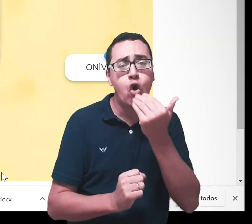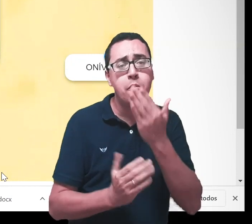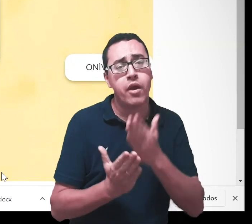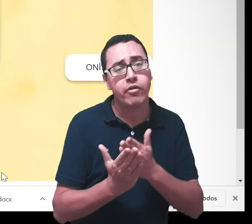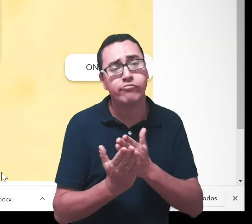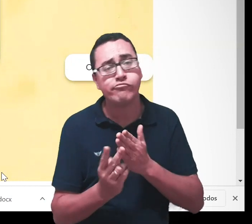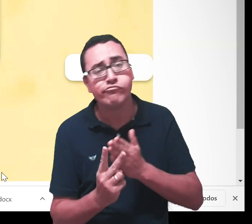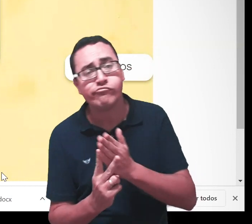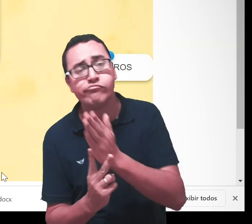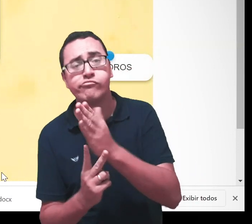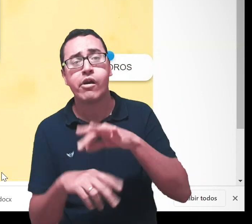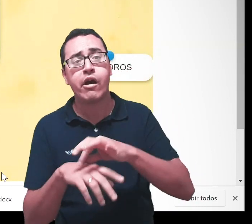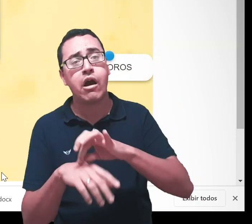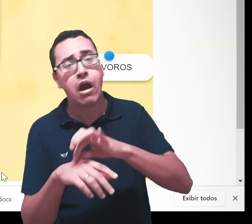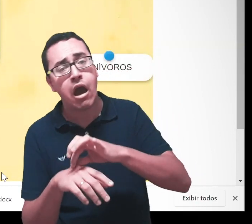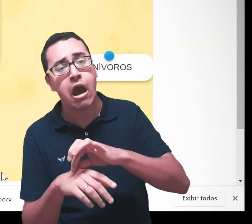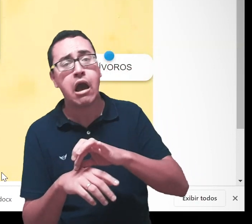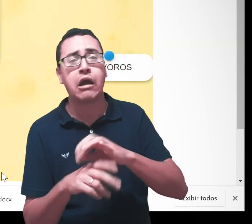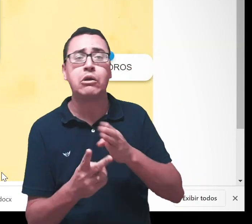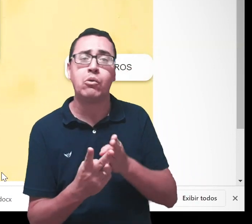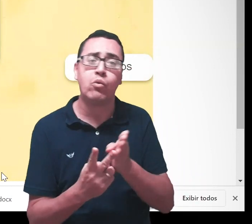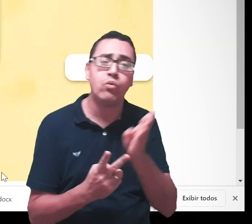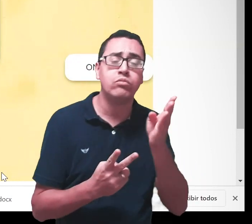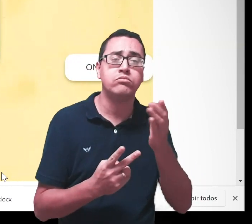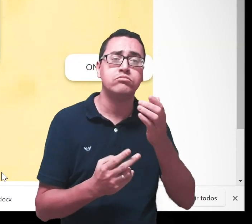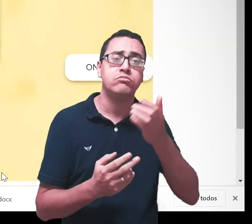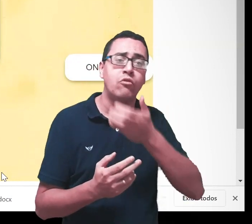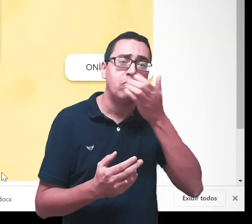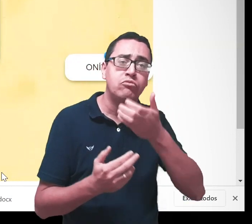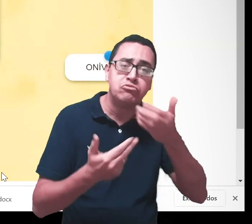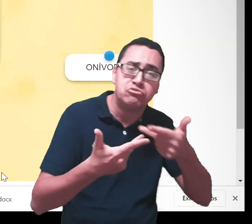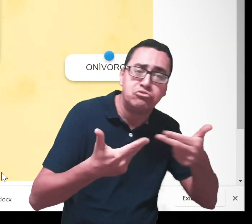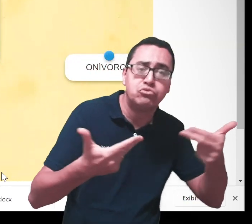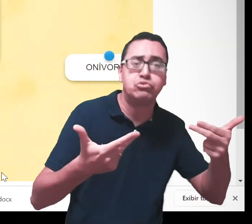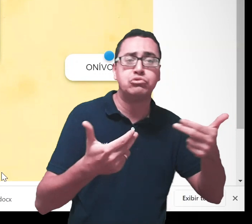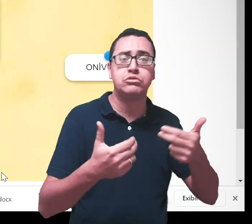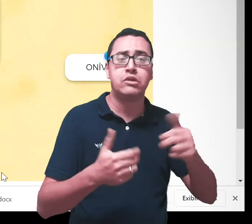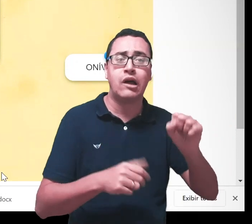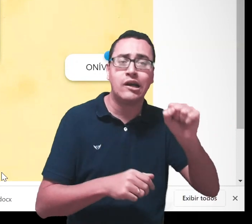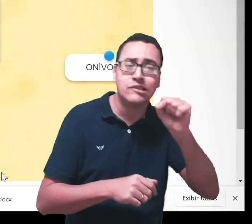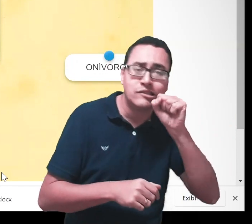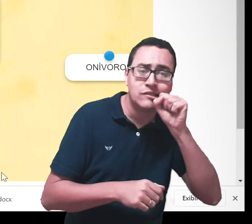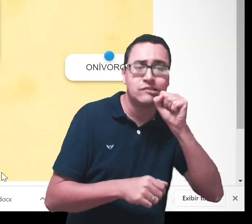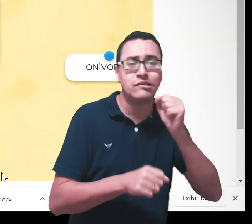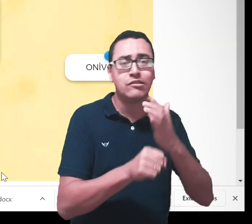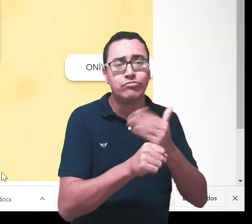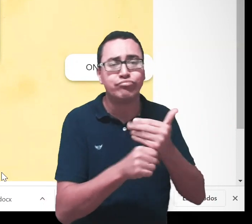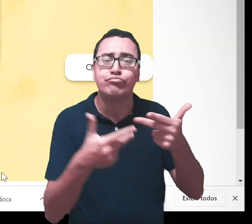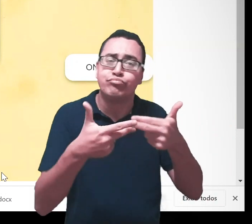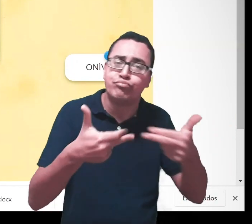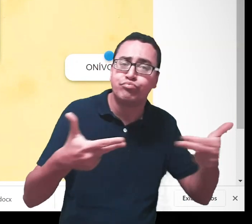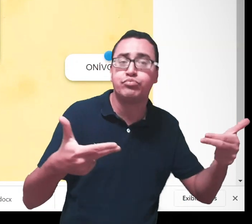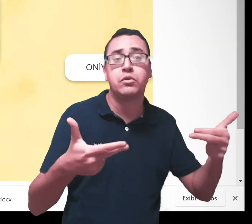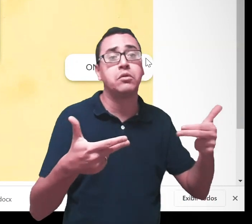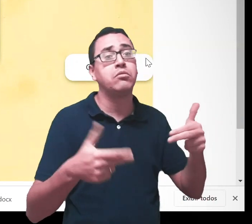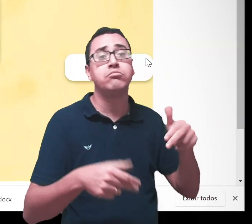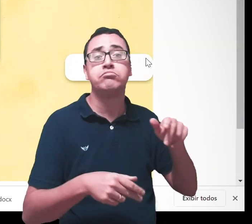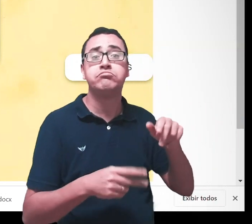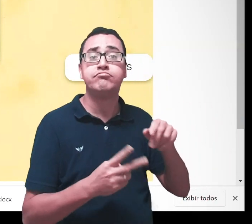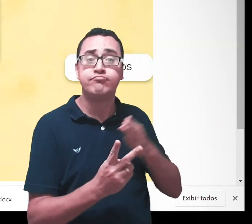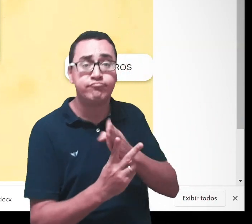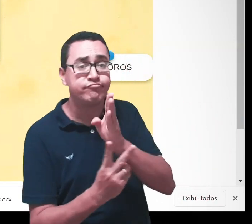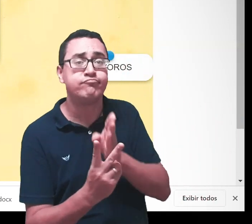de carne quanto de frutas, legumes, folhas. Então, essa classificação